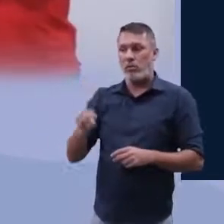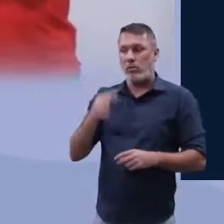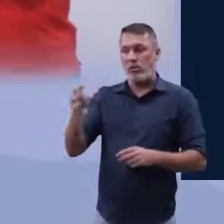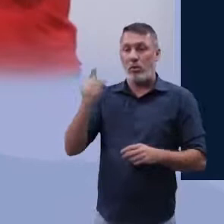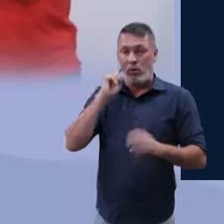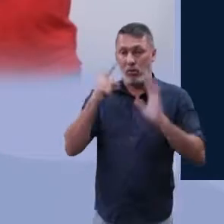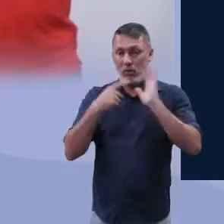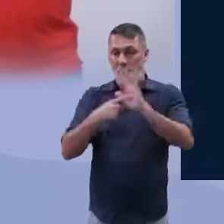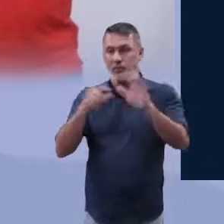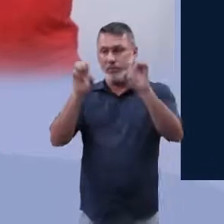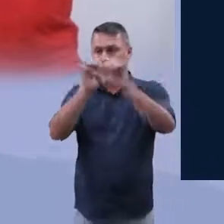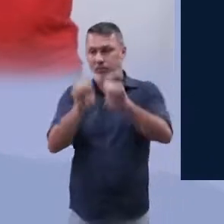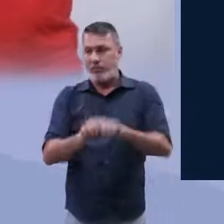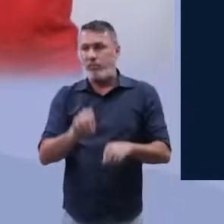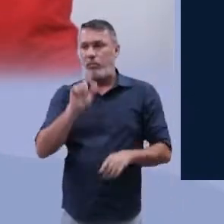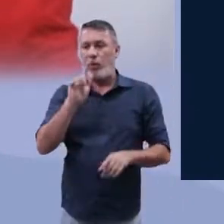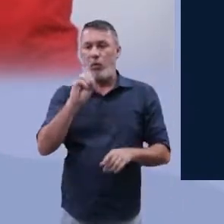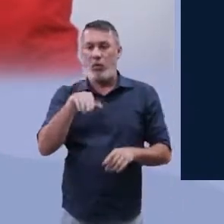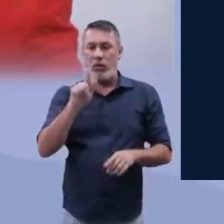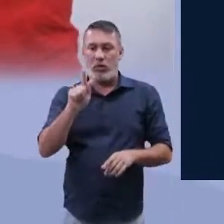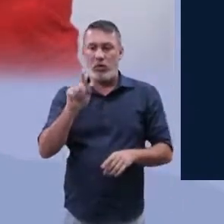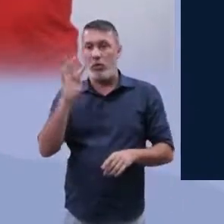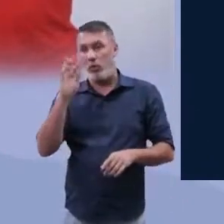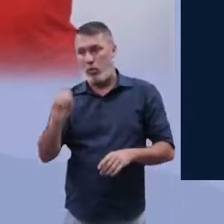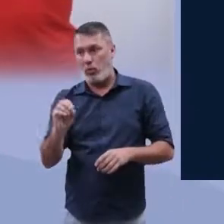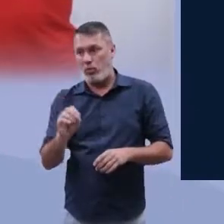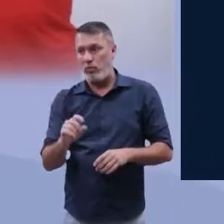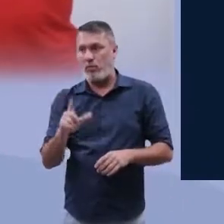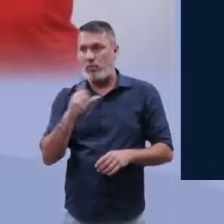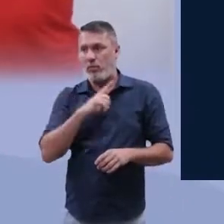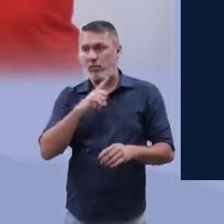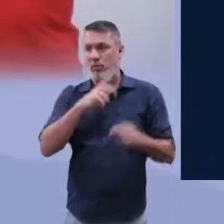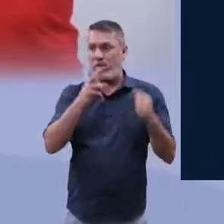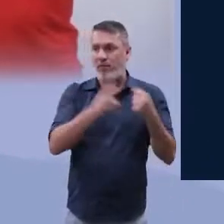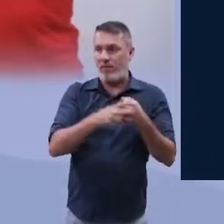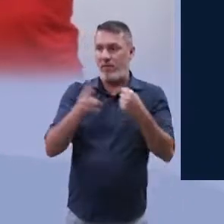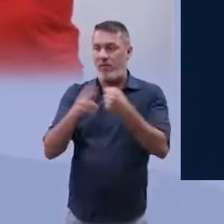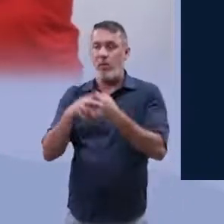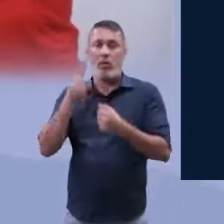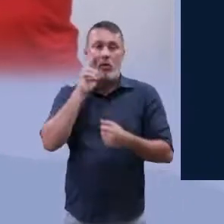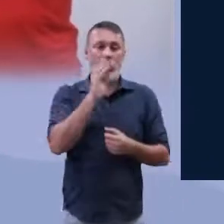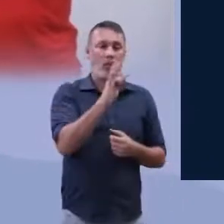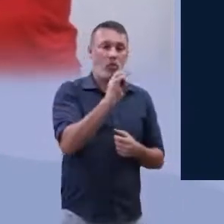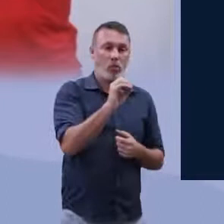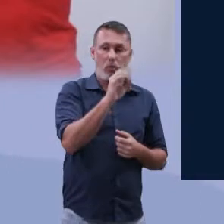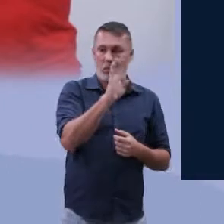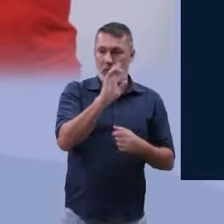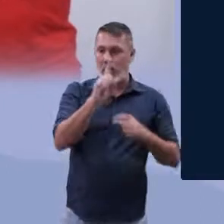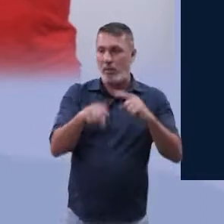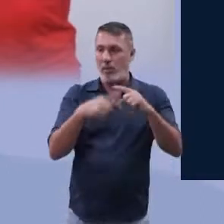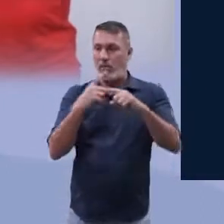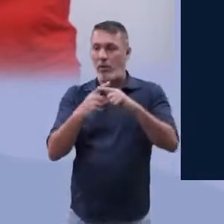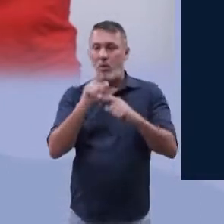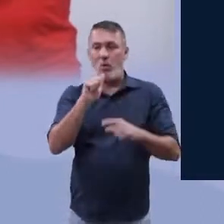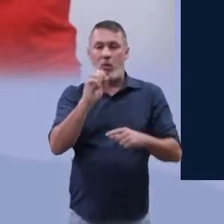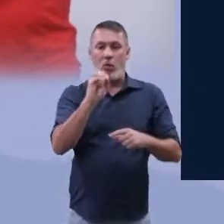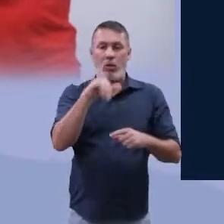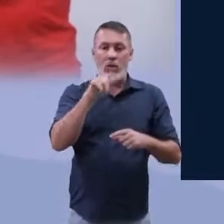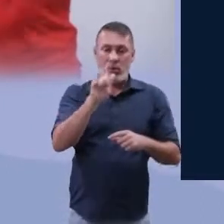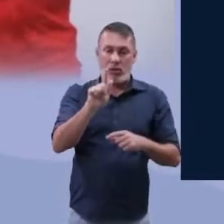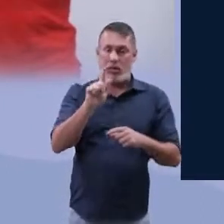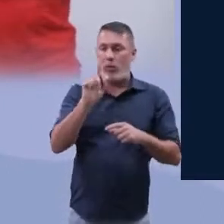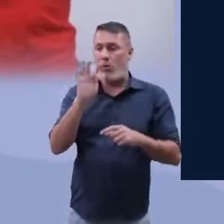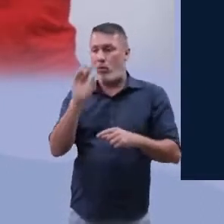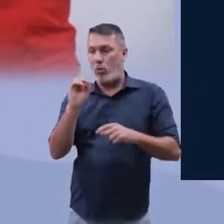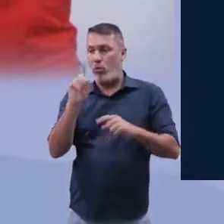going to. Bom, temos aí a estrutura do going to. To be, mais going to, mais verbo no infinitivo. Normalmente, os